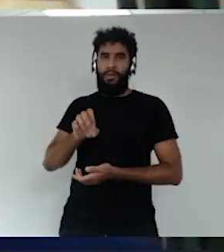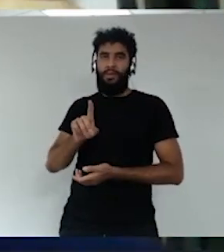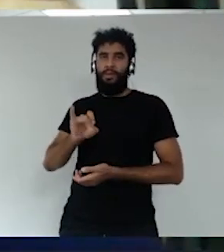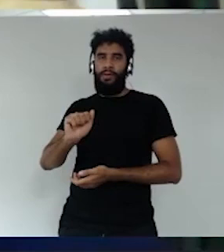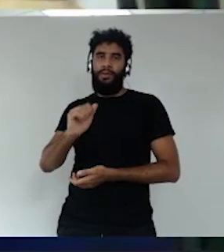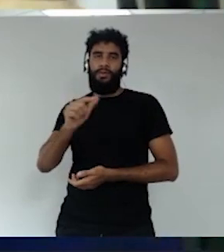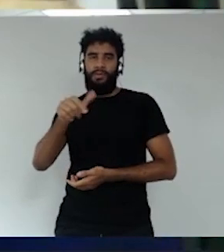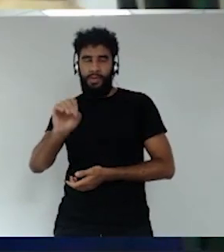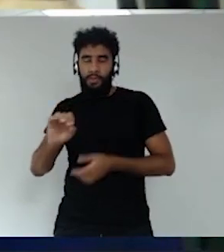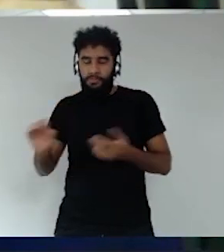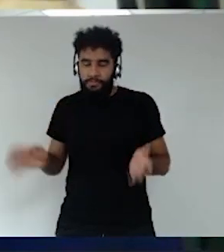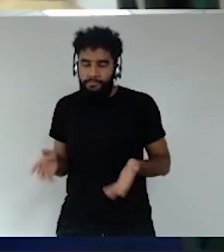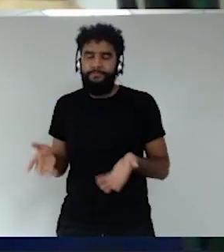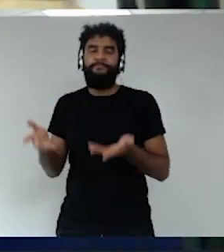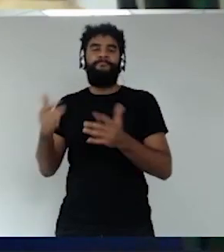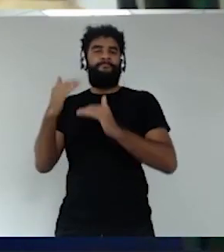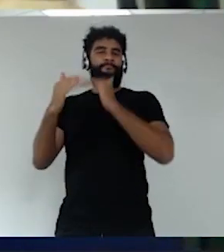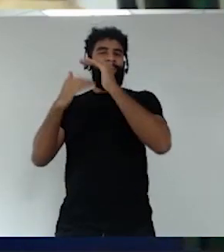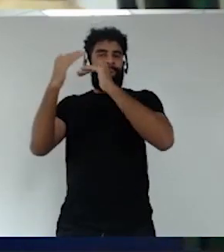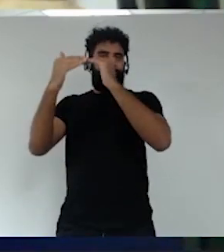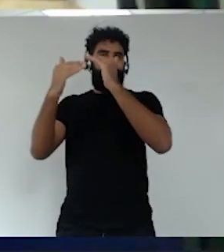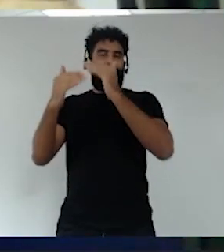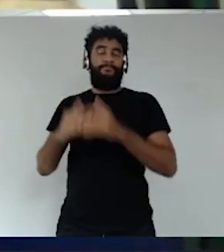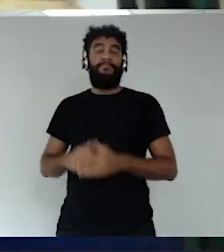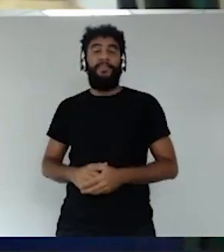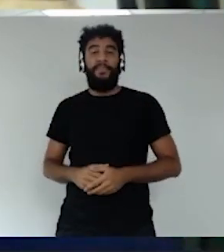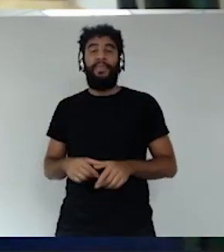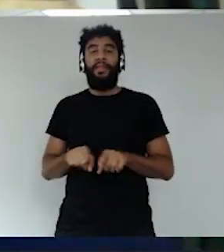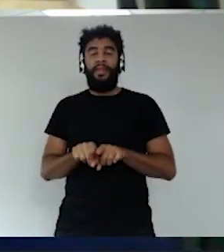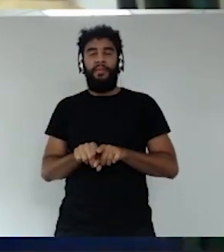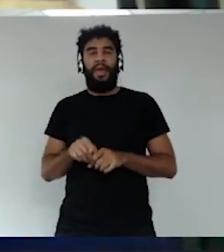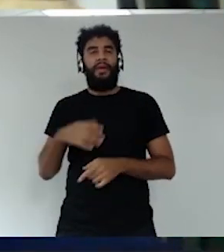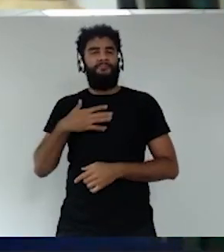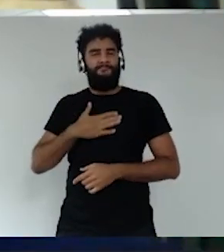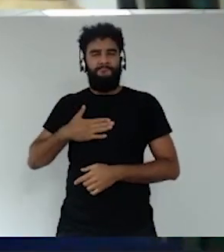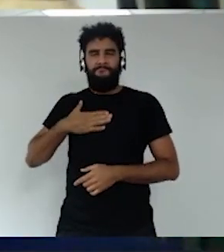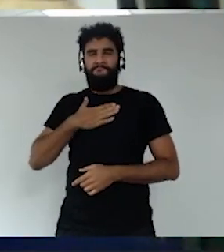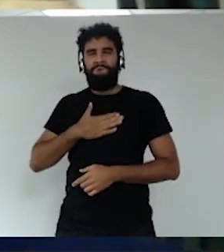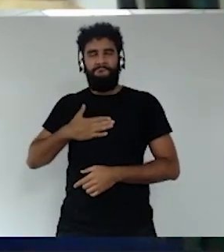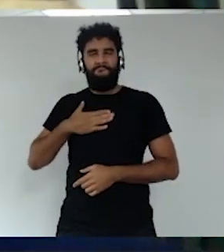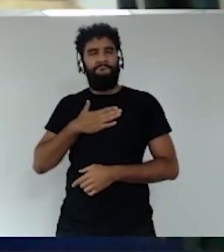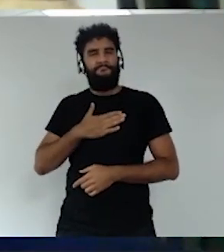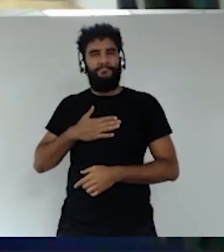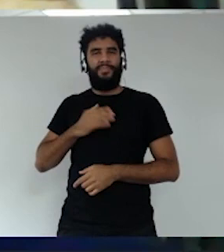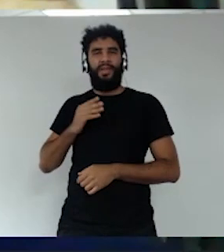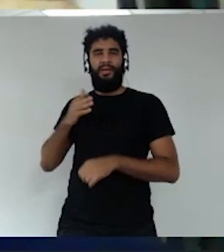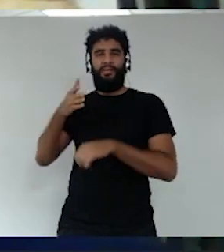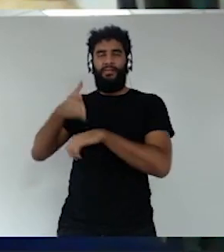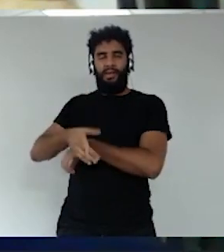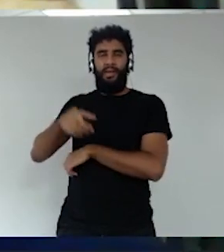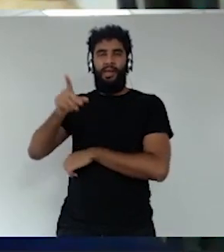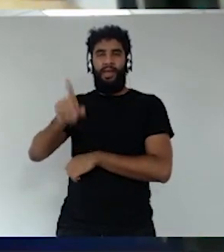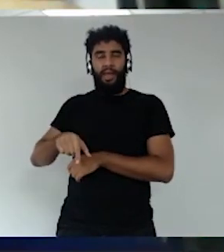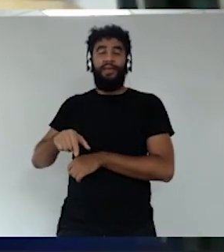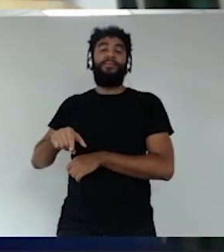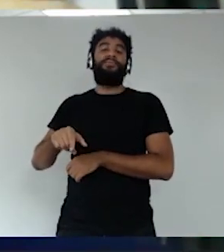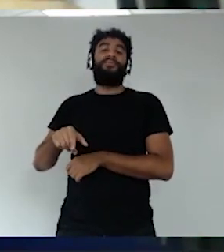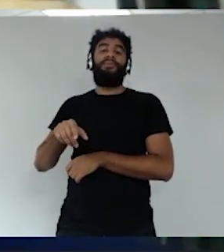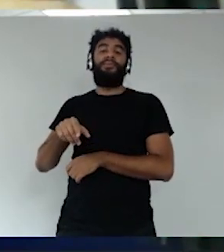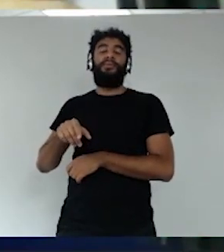desenvolve. Eu gostaria também de dizer do prazer de estar aqui da sala, nomeada como